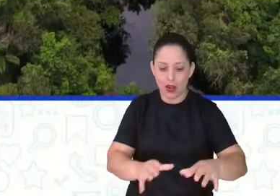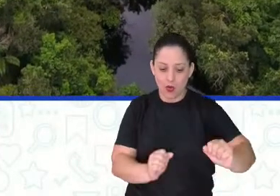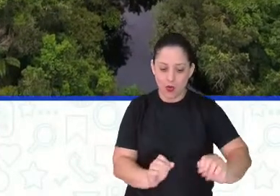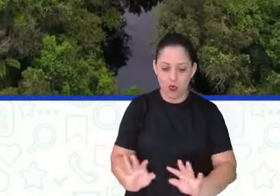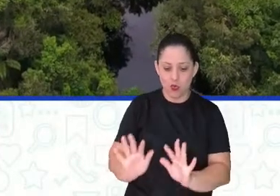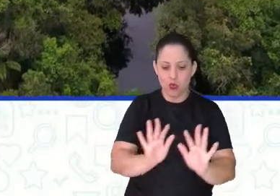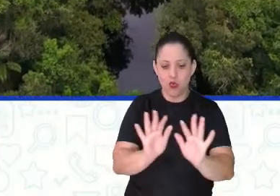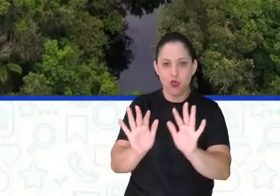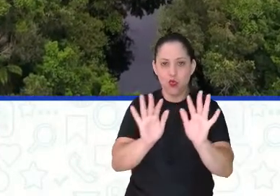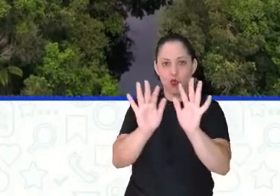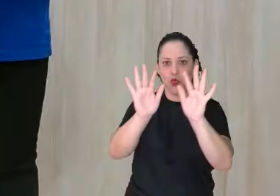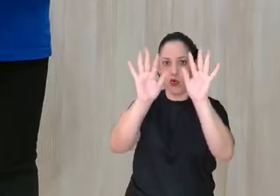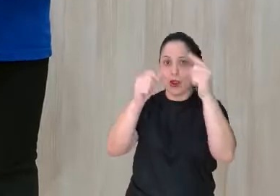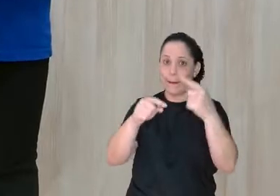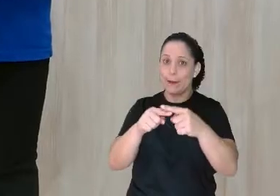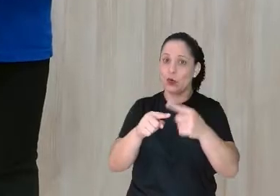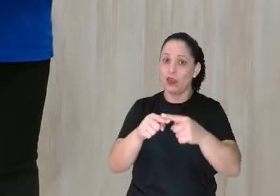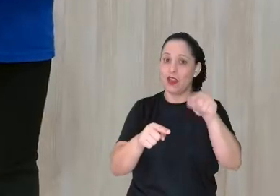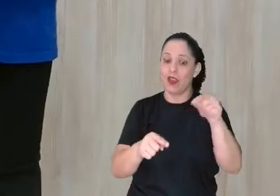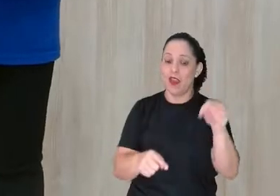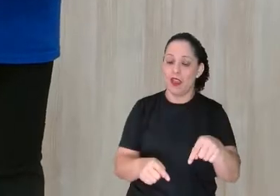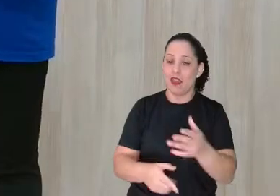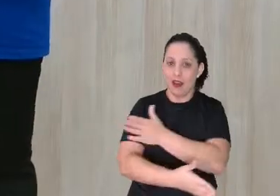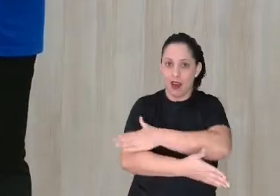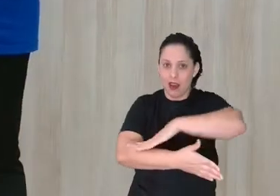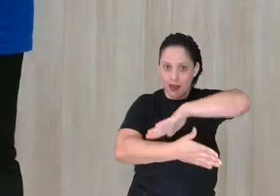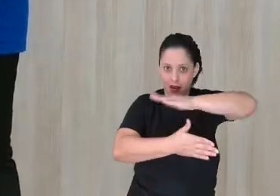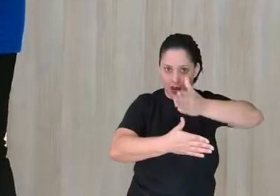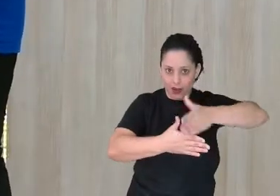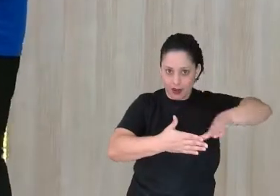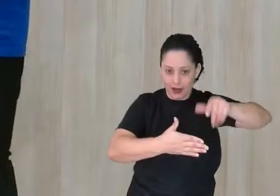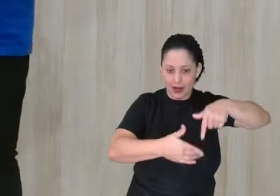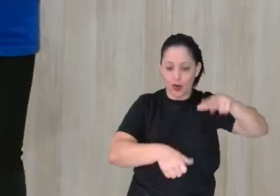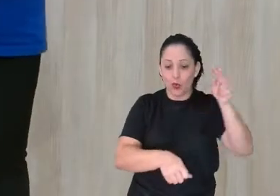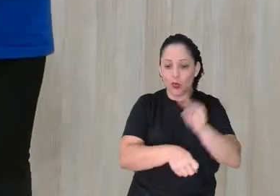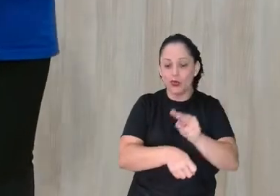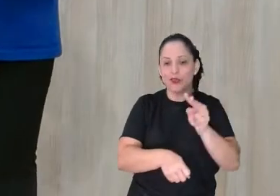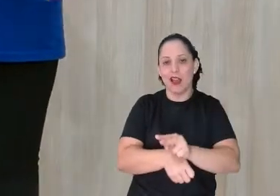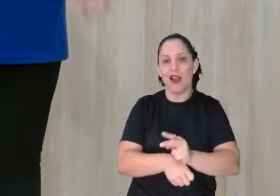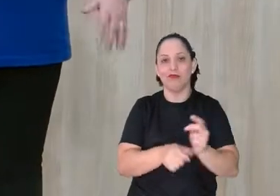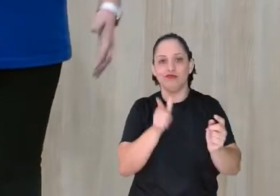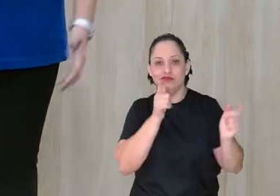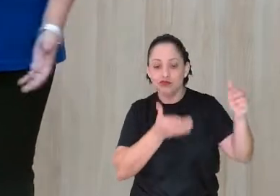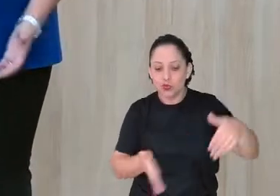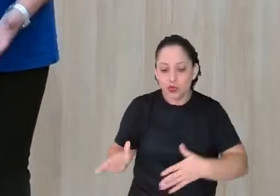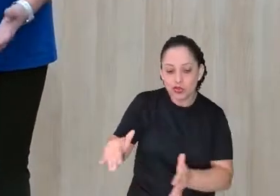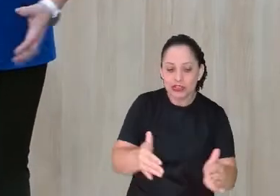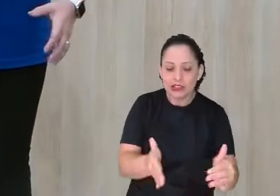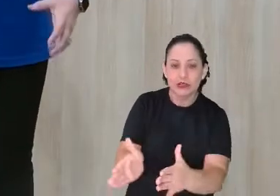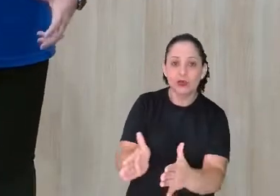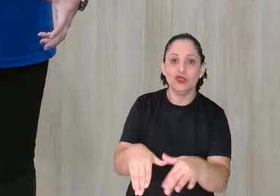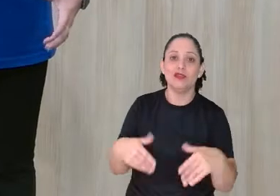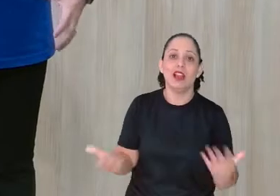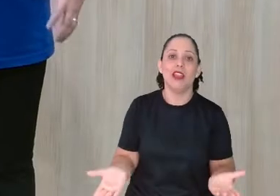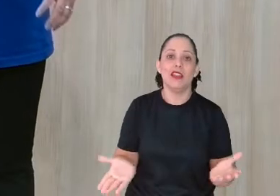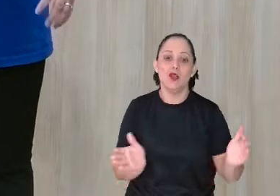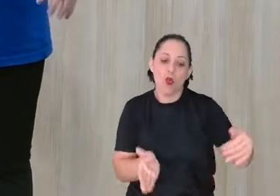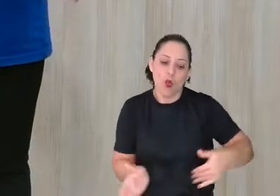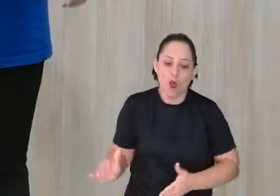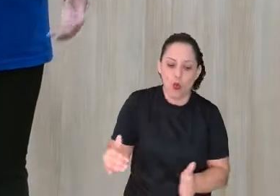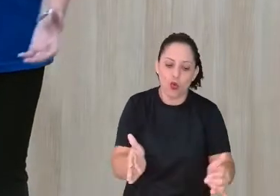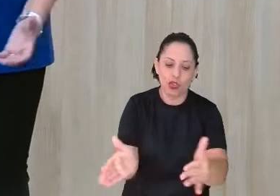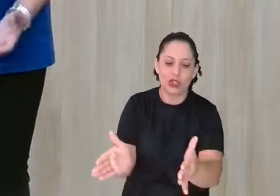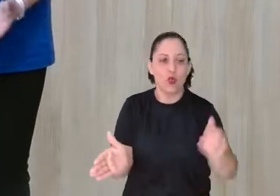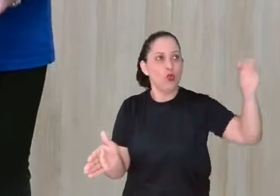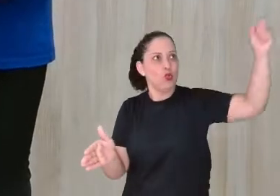proteger principalmente as nascentes. E se eu tiro a proteção, o sol vamos dizer assim, o calor do